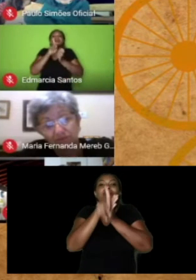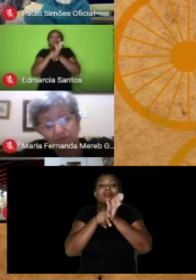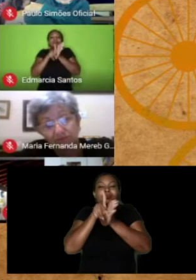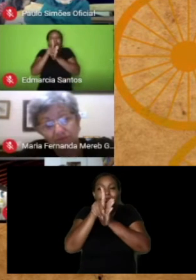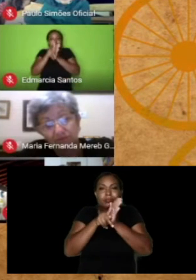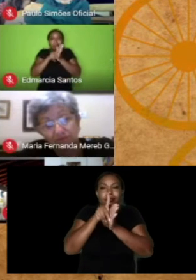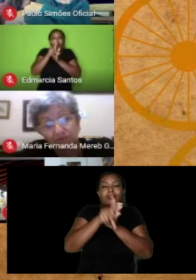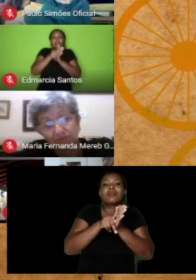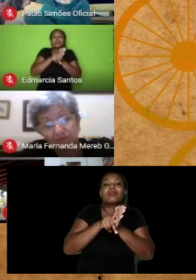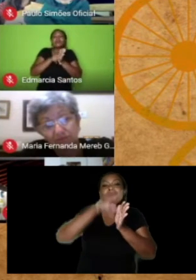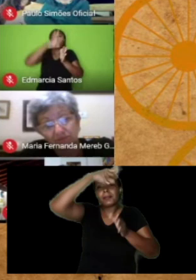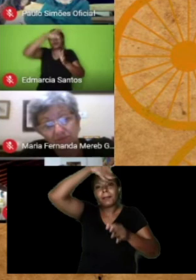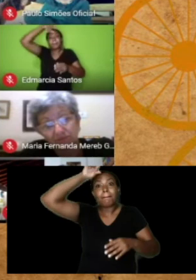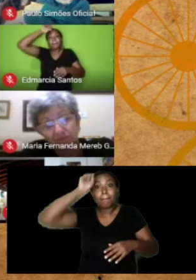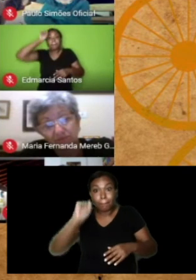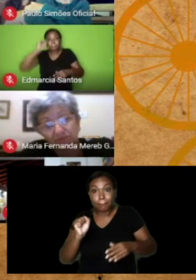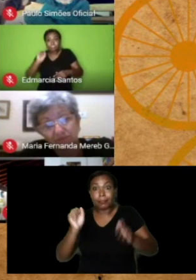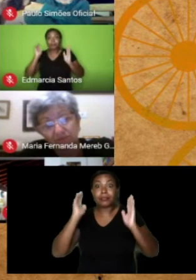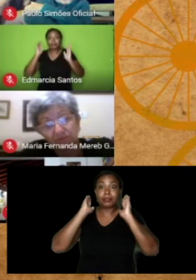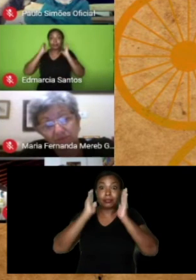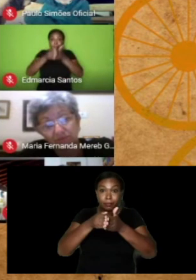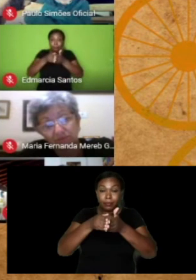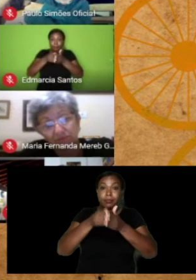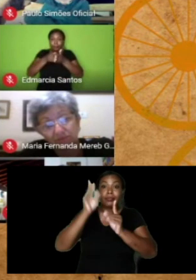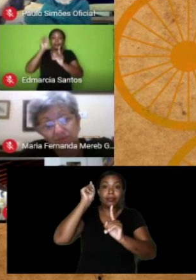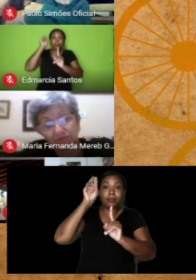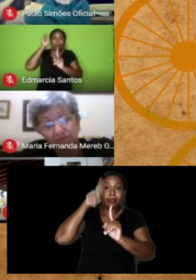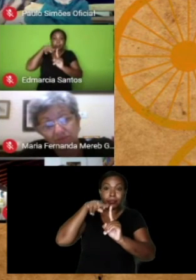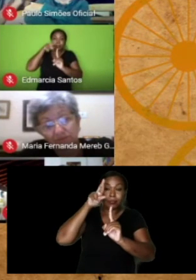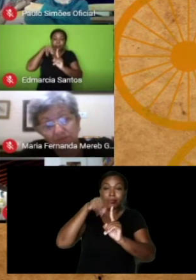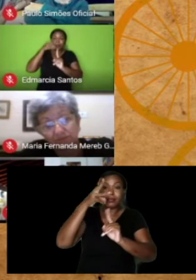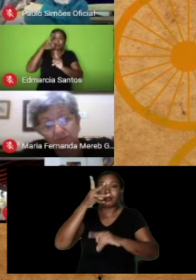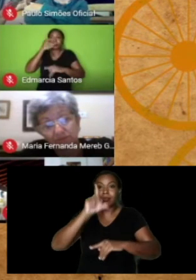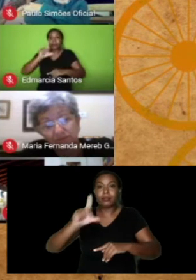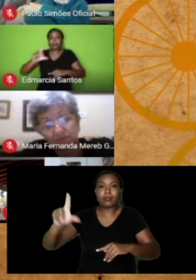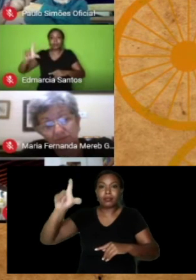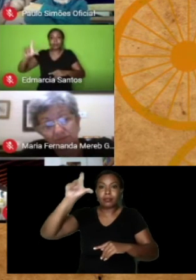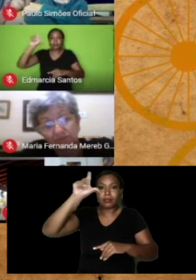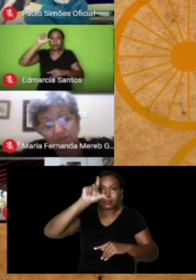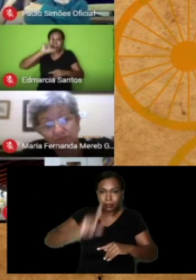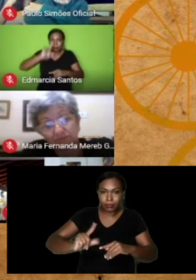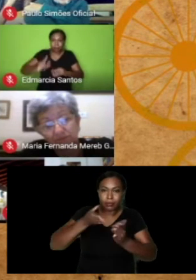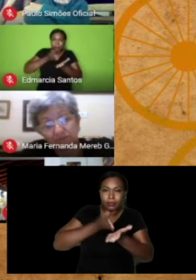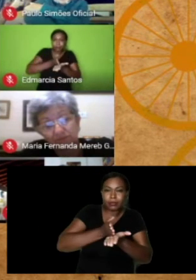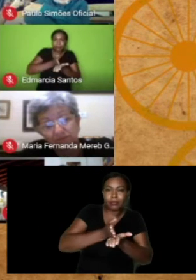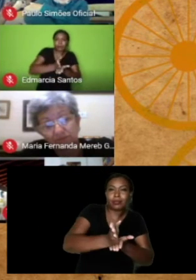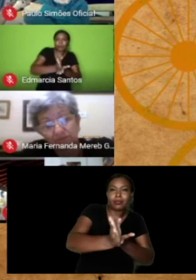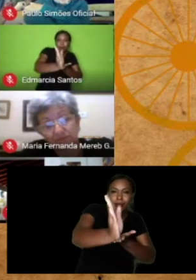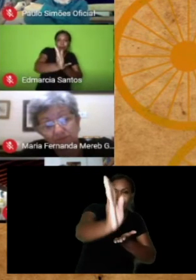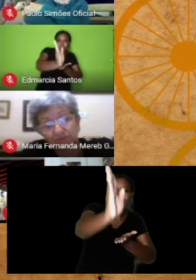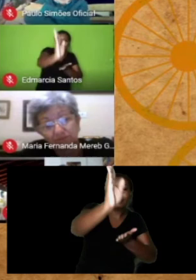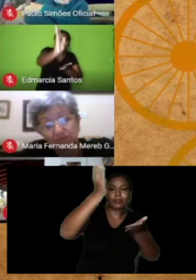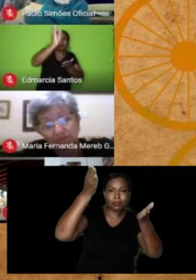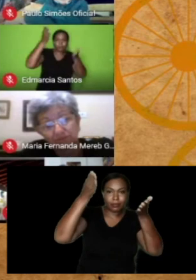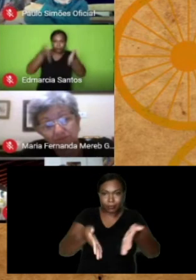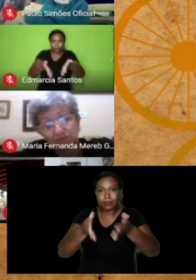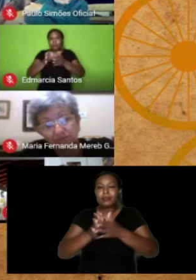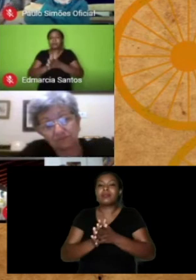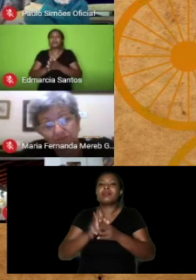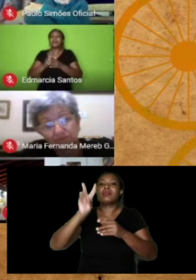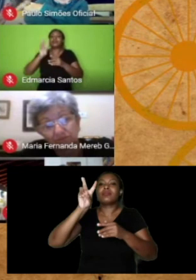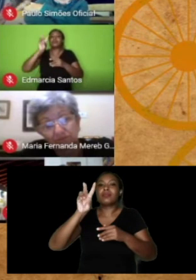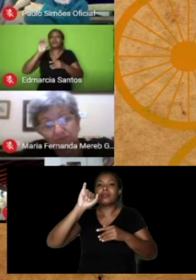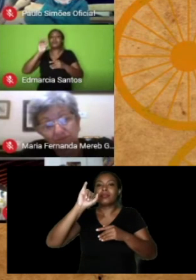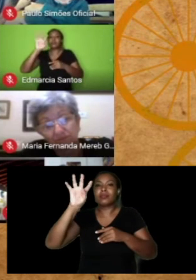Sul, em Três Lagoas. Para o evento Trem, Origens, Descaminhos e Destinos, são eles: Vitor